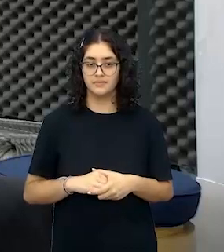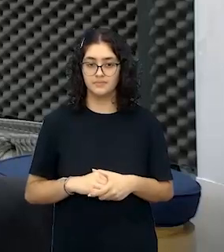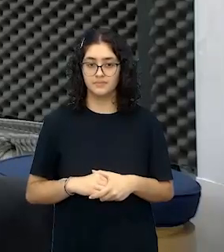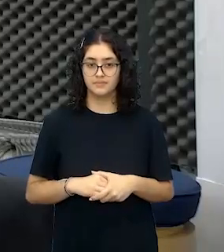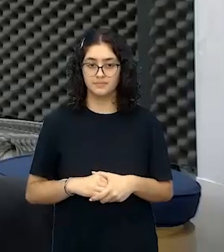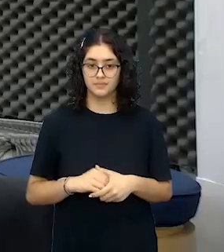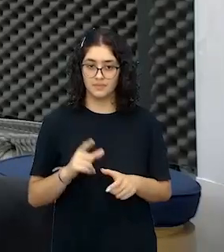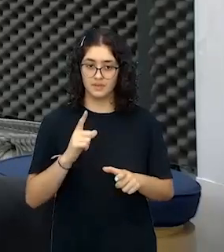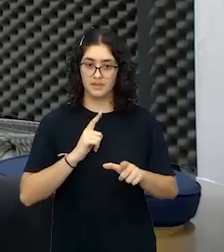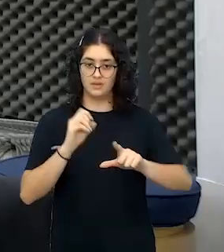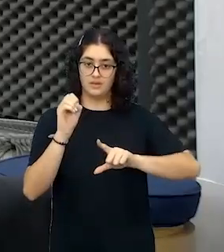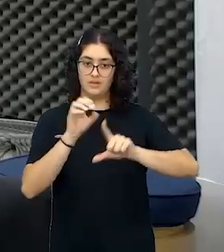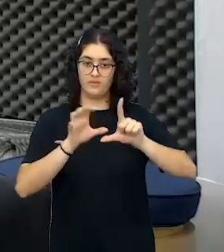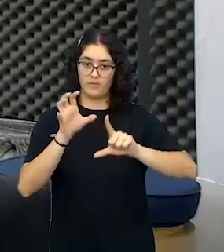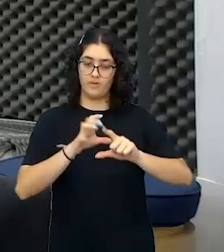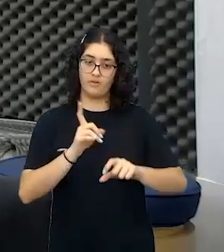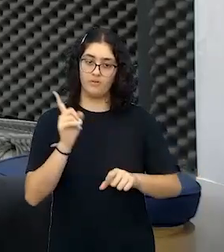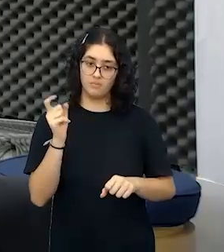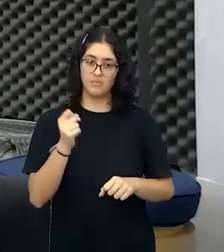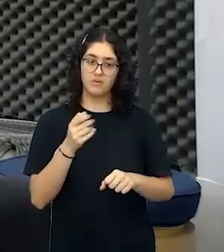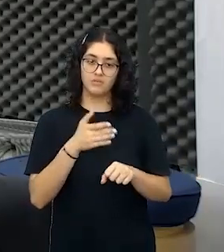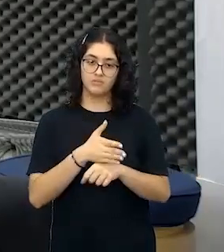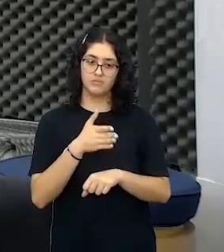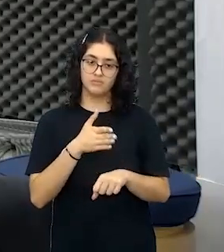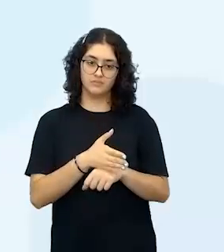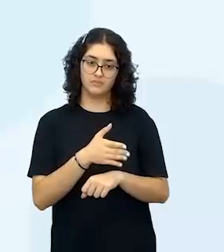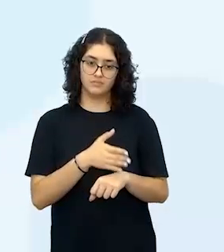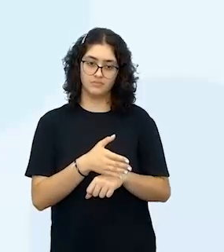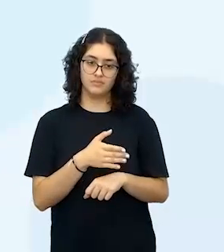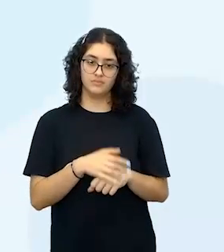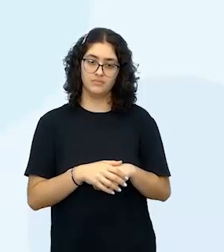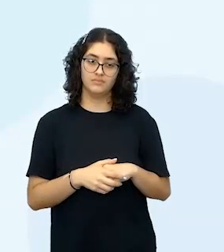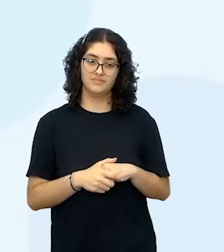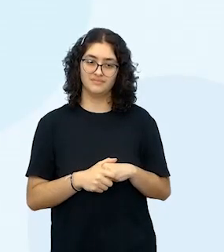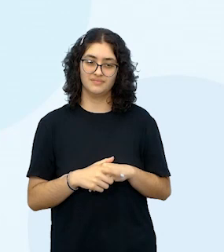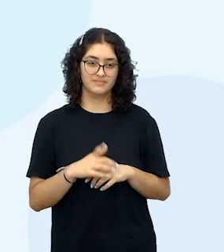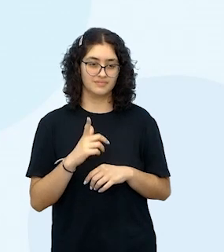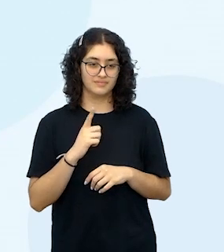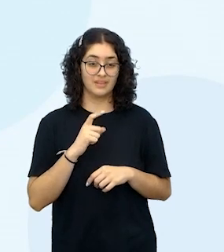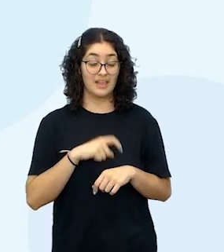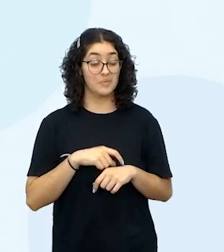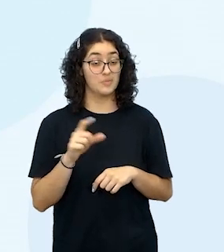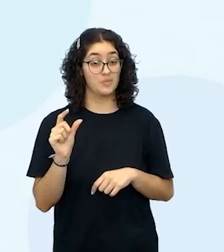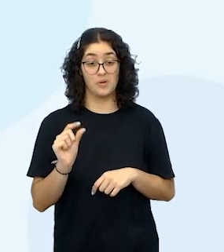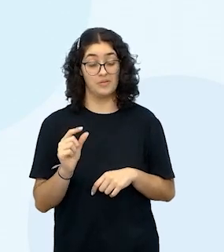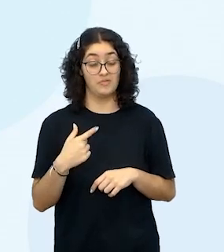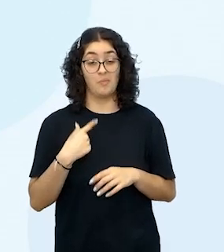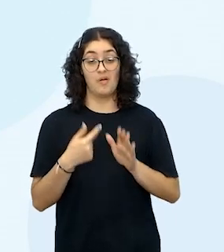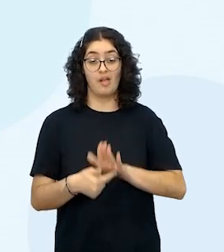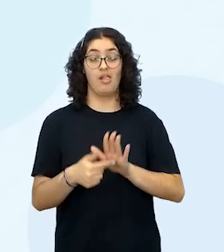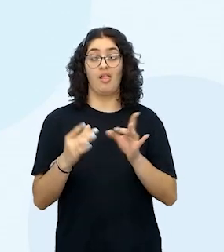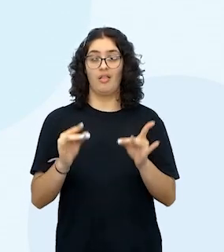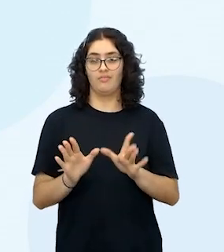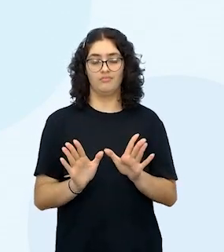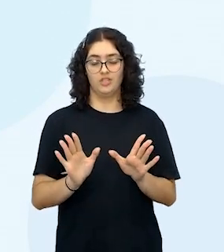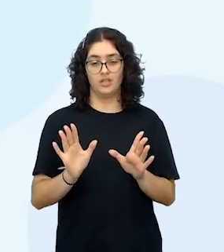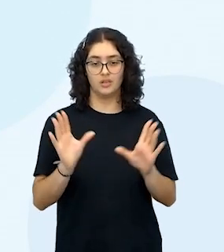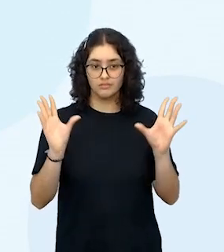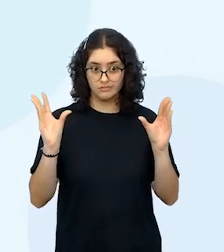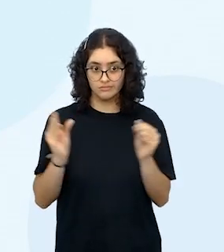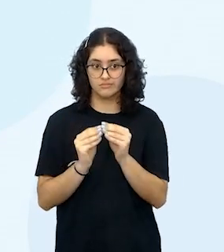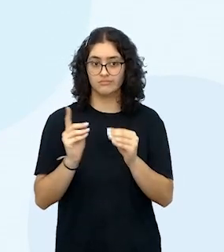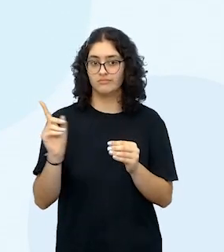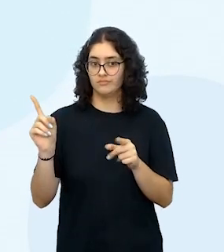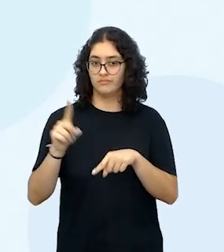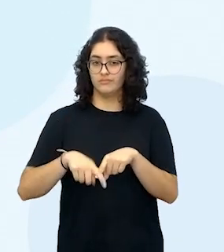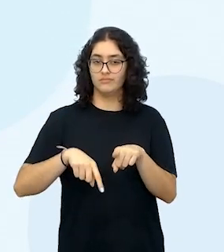Tem o QR Code ali, vocês vão poder ter acesso. Eu não vou elencar uma por uma não, porque nós temos pouco tempo e vocês vão ter acesso a todo o